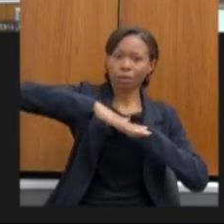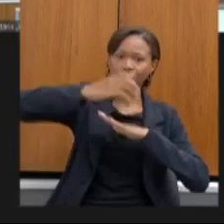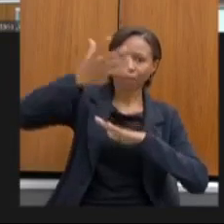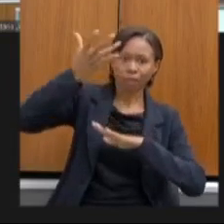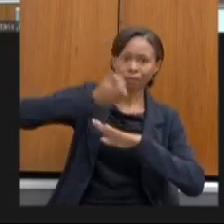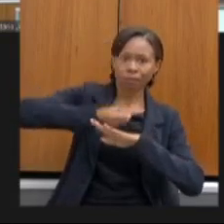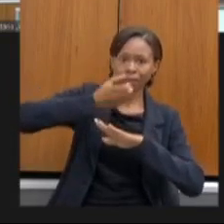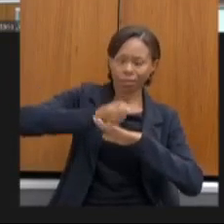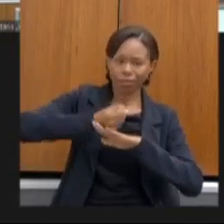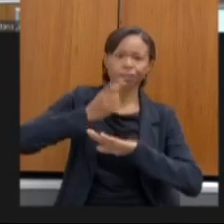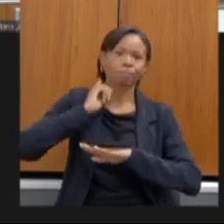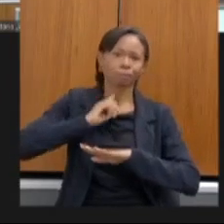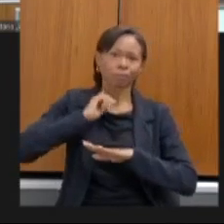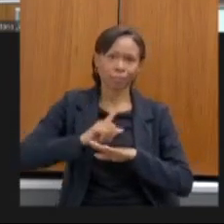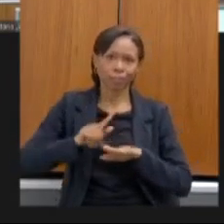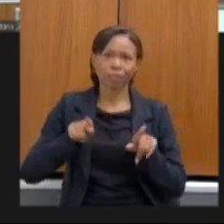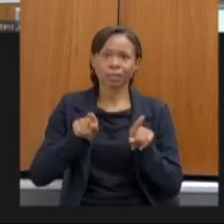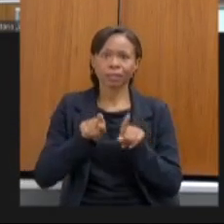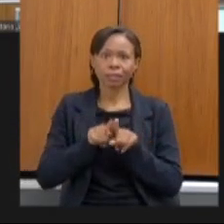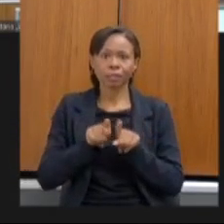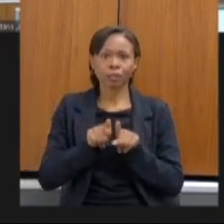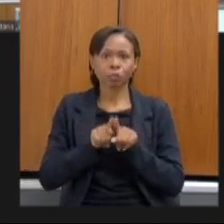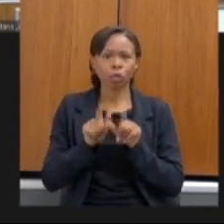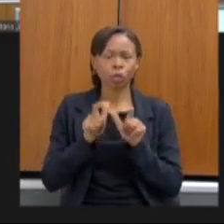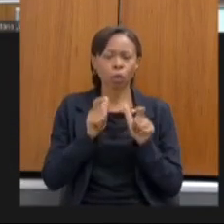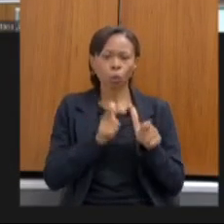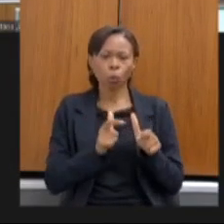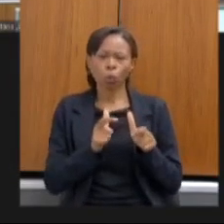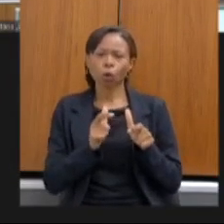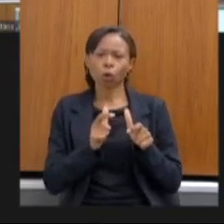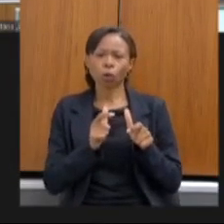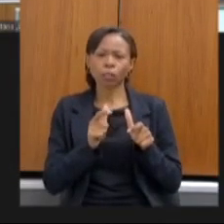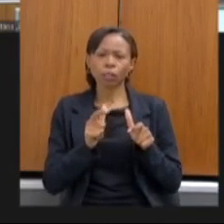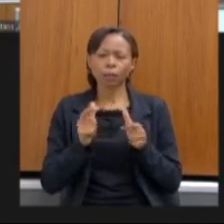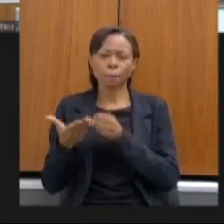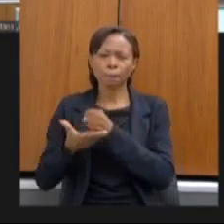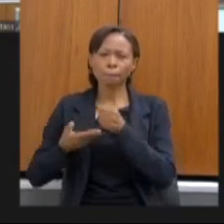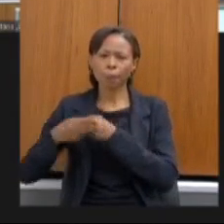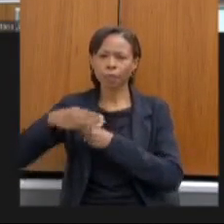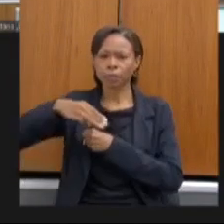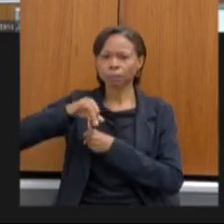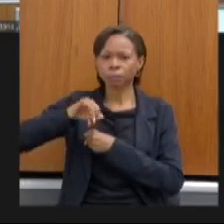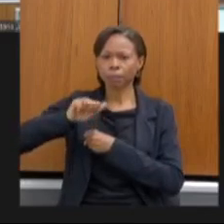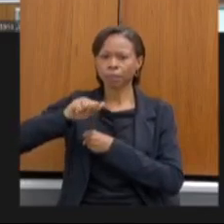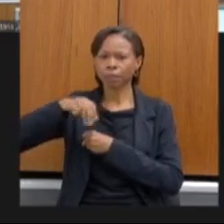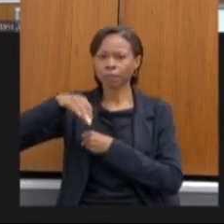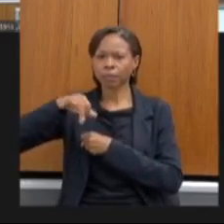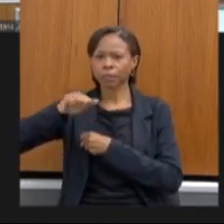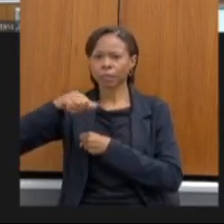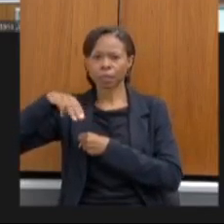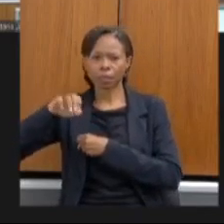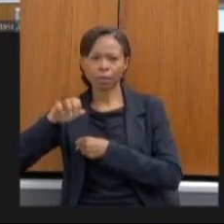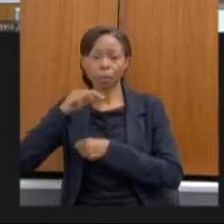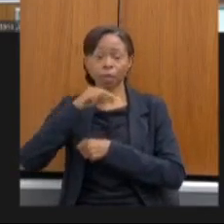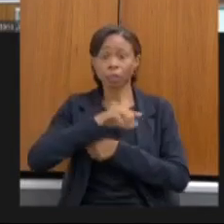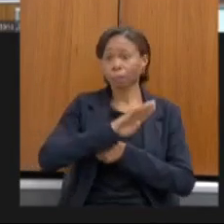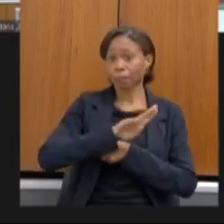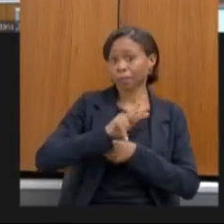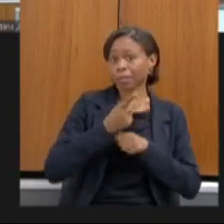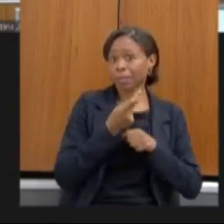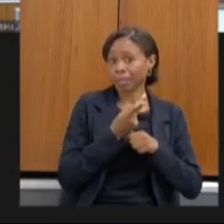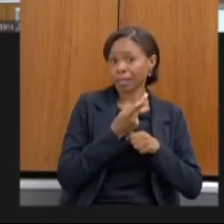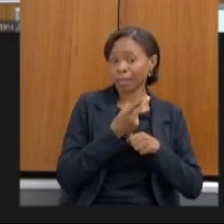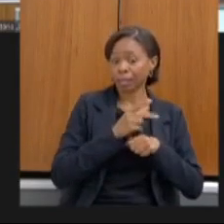voo cargueiro que tem base em Miami passará para o BH e seguirá para Itália para a Holanda para a China